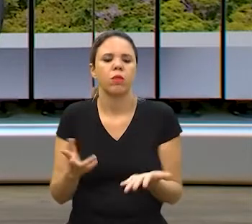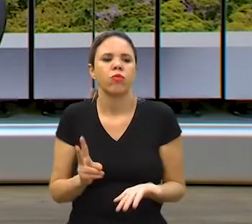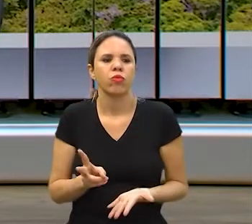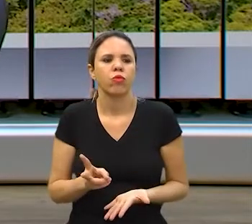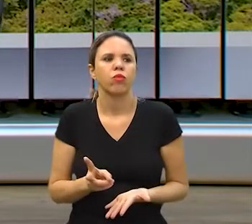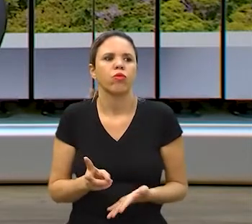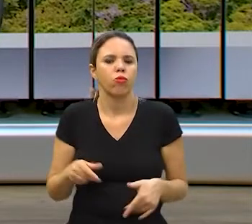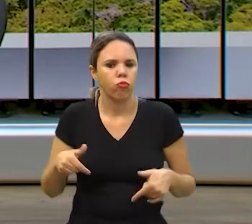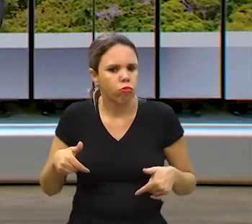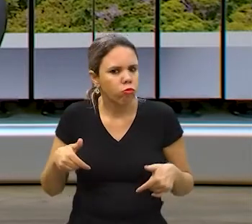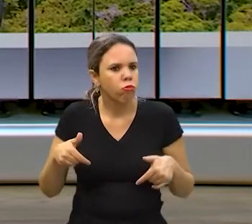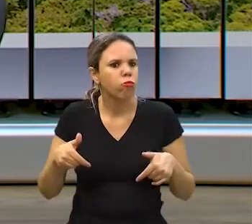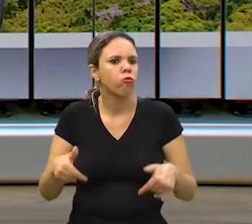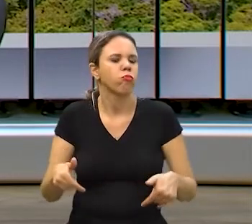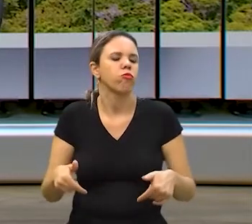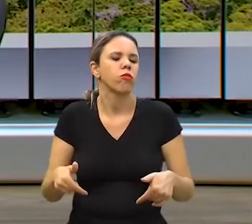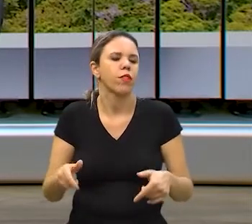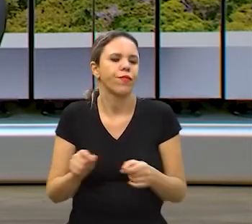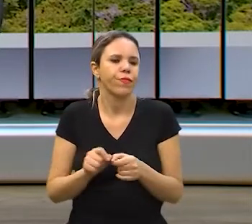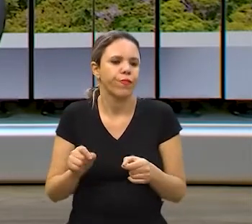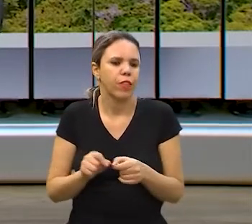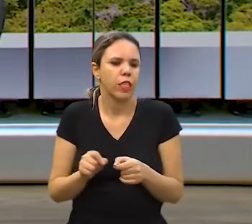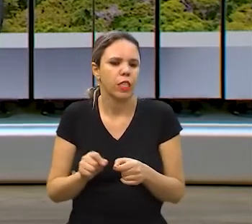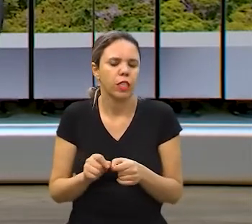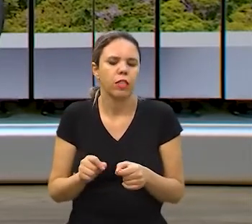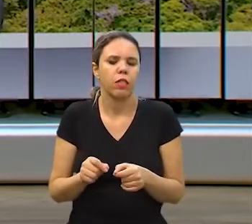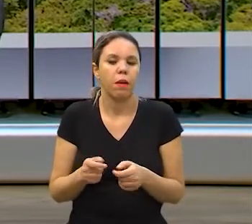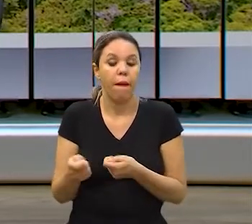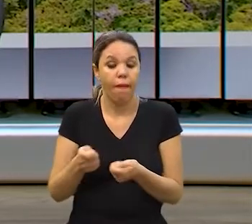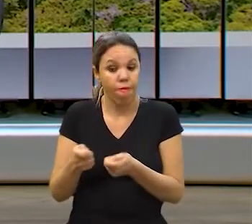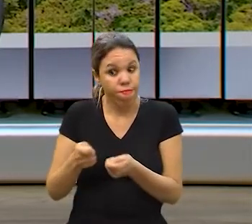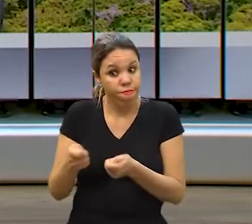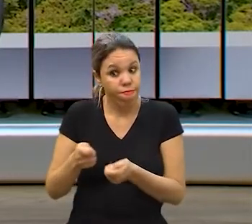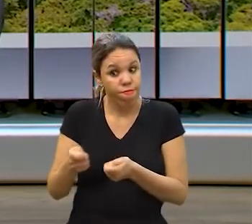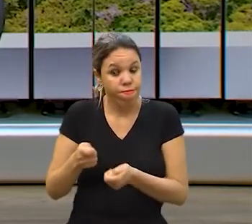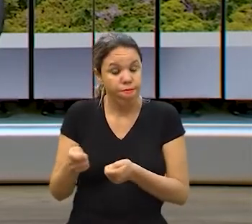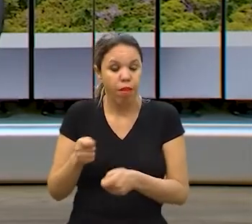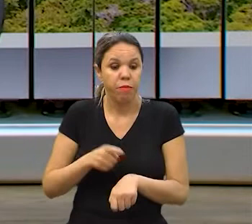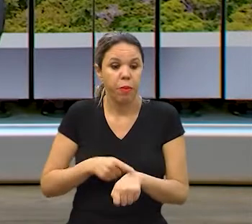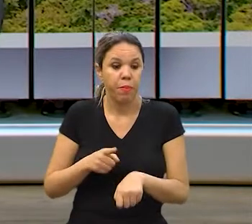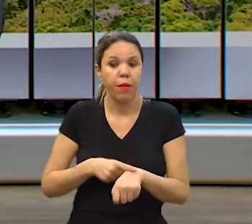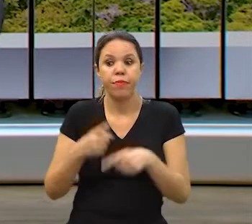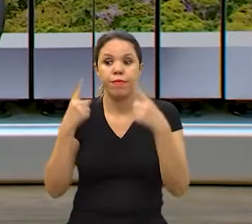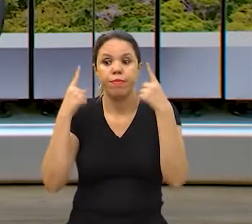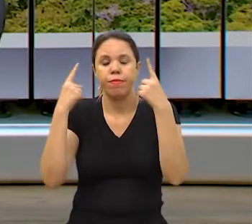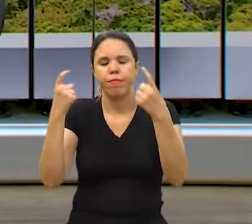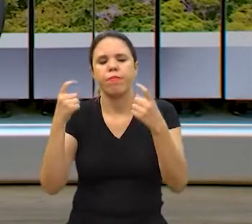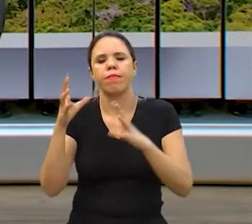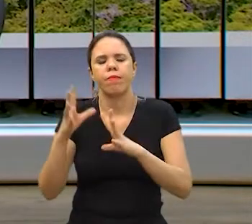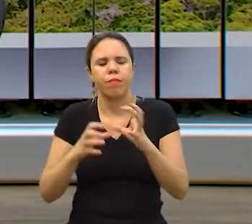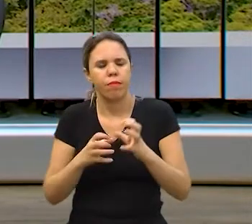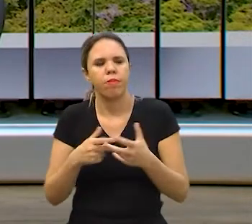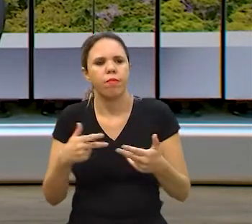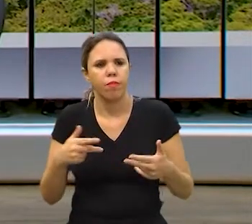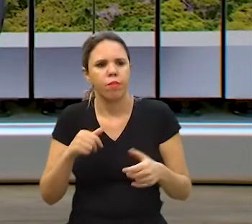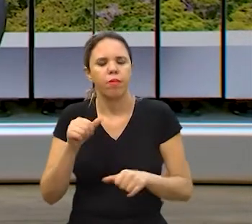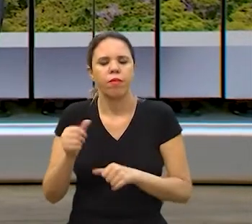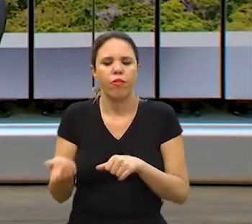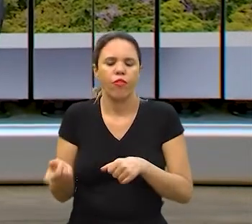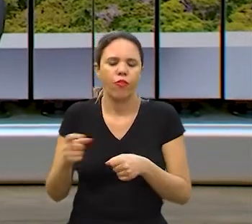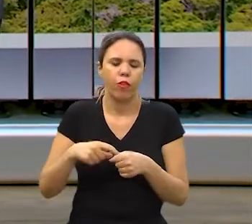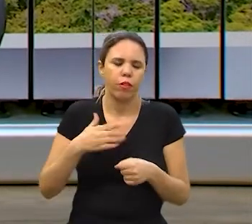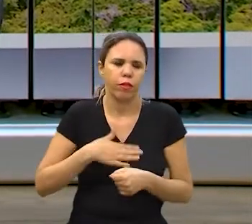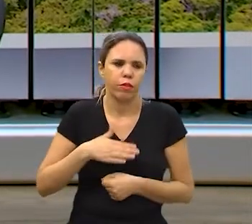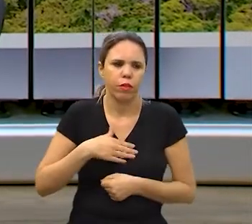está sempre atuando de uma maneira que faça uma contenção daquele momento, né, e as coisas voltem